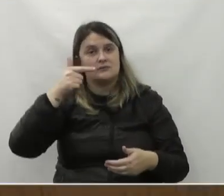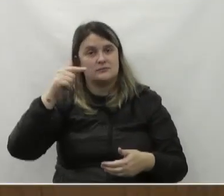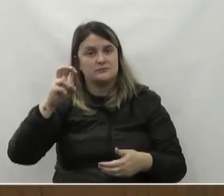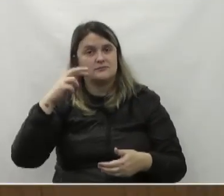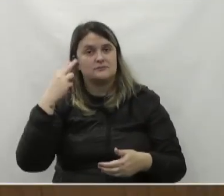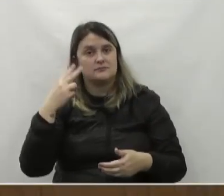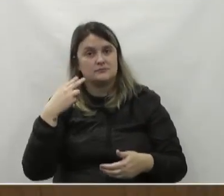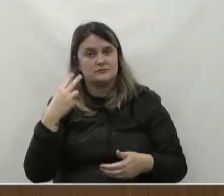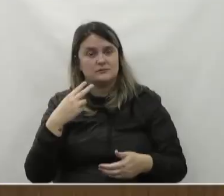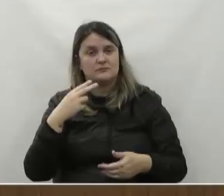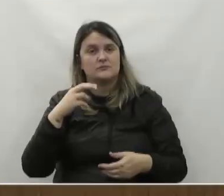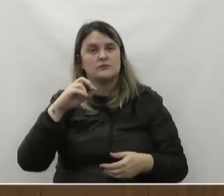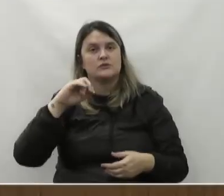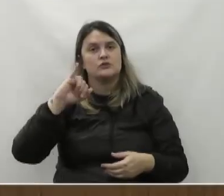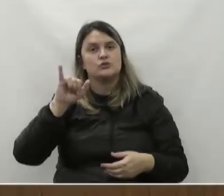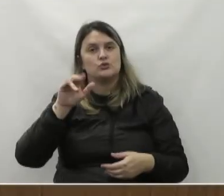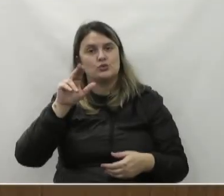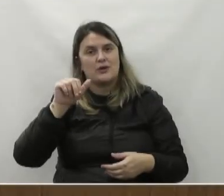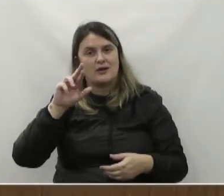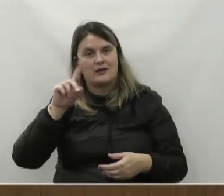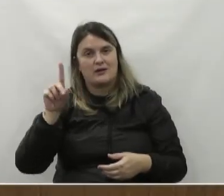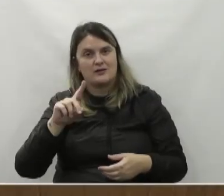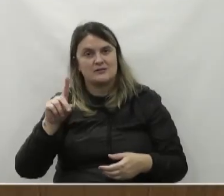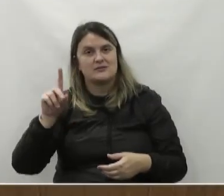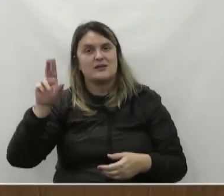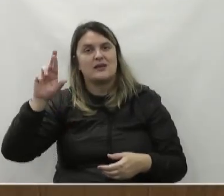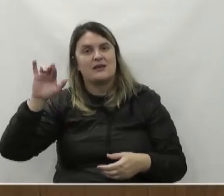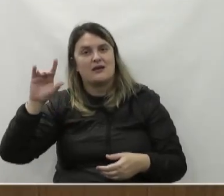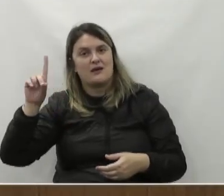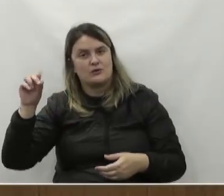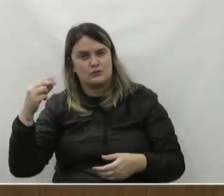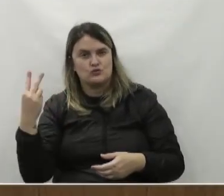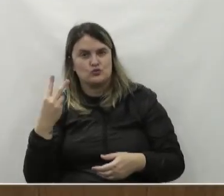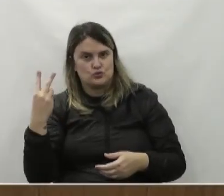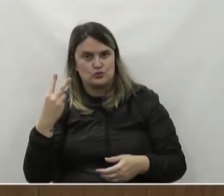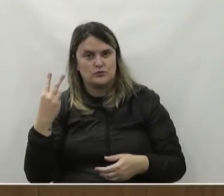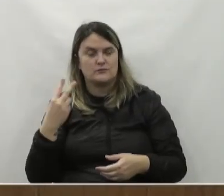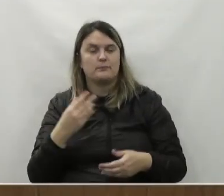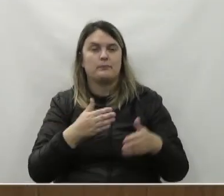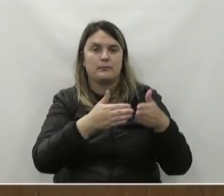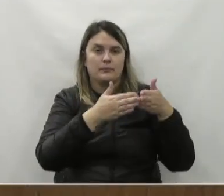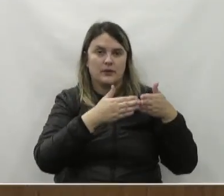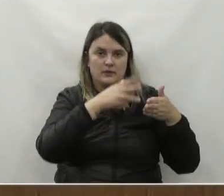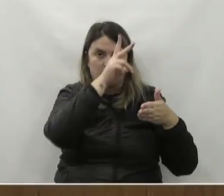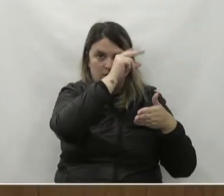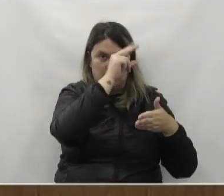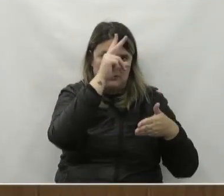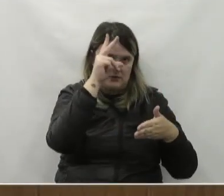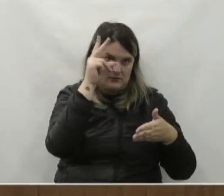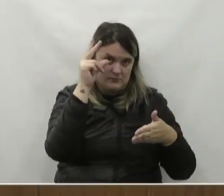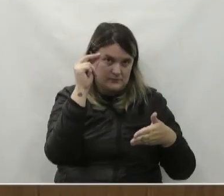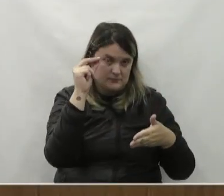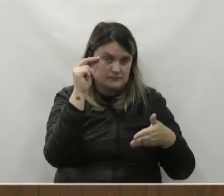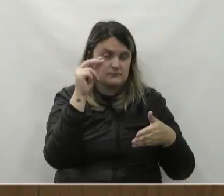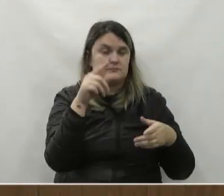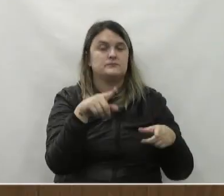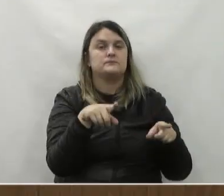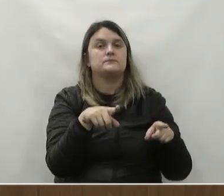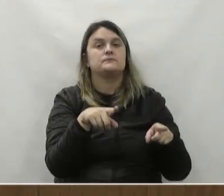119/2025 dos vereadores Juarez Tica e Ricardo Adriano Saz. Ao Poder Executivo Municipal de União da